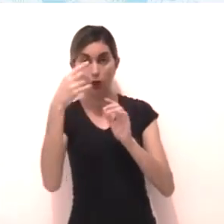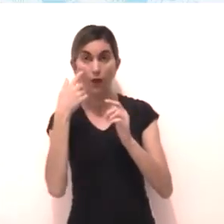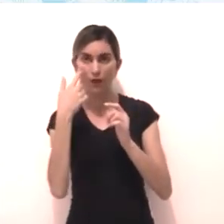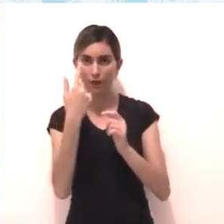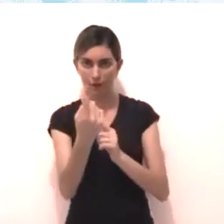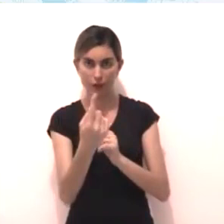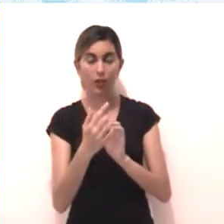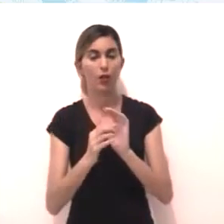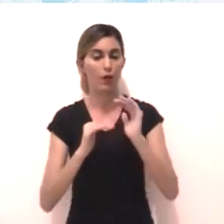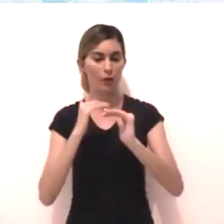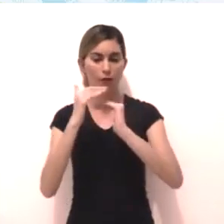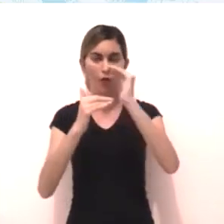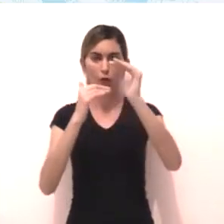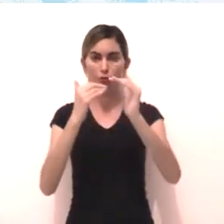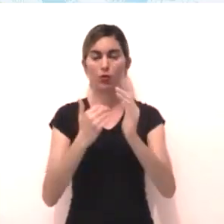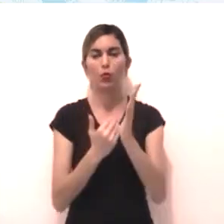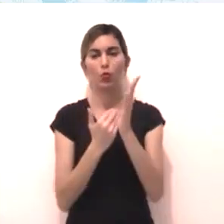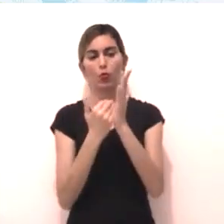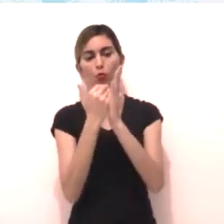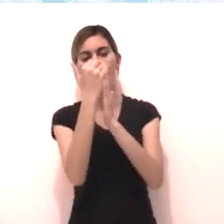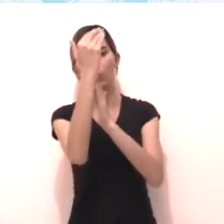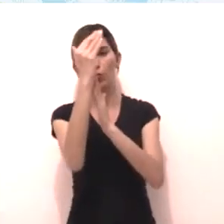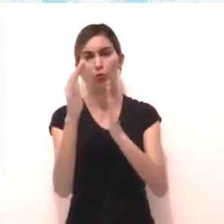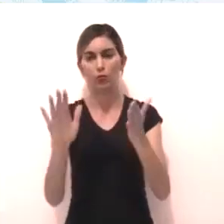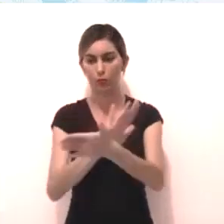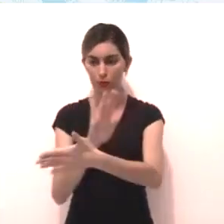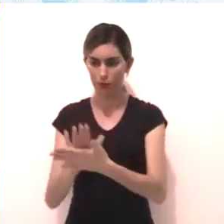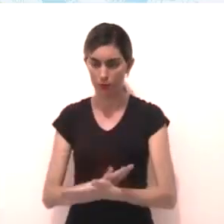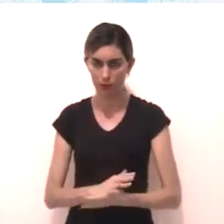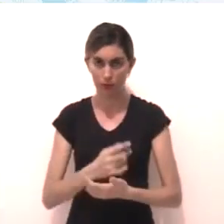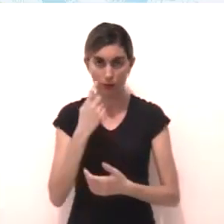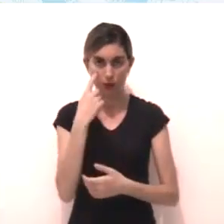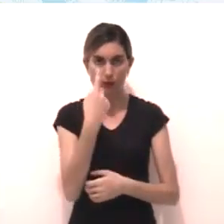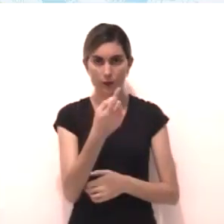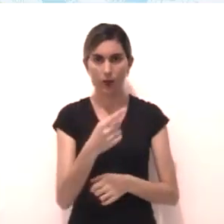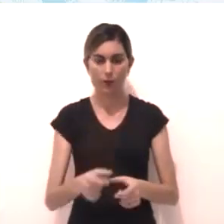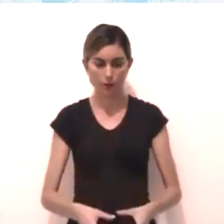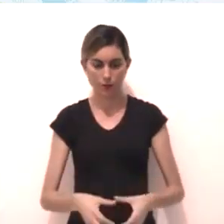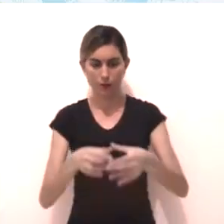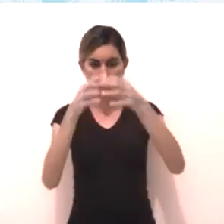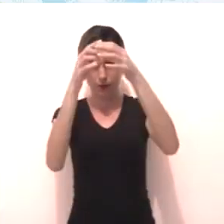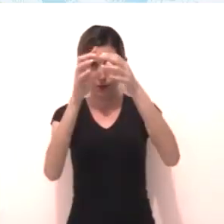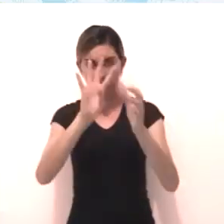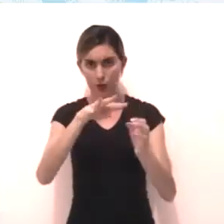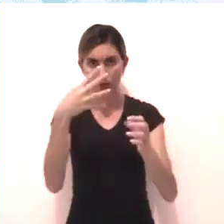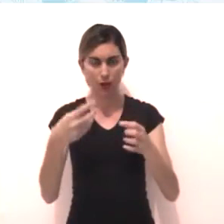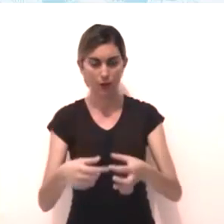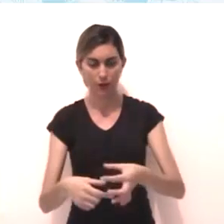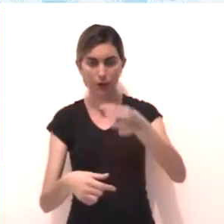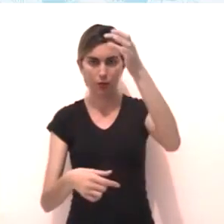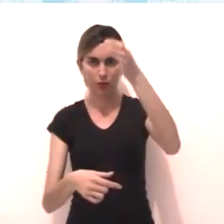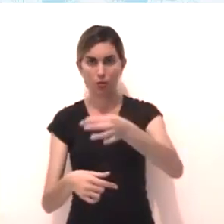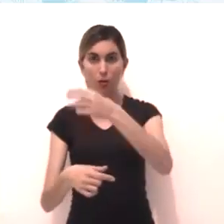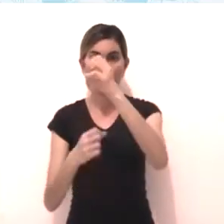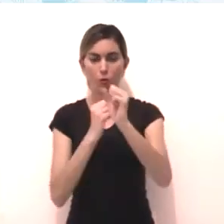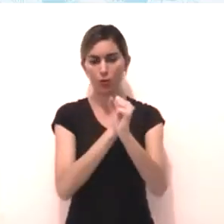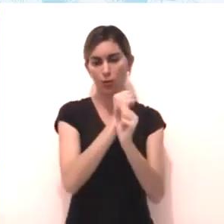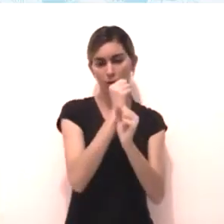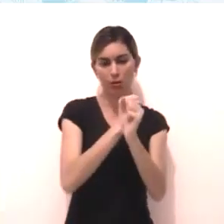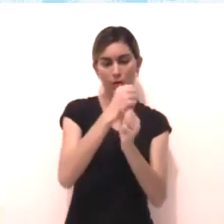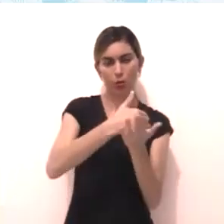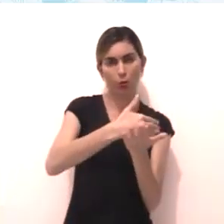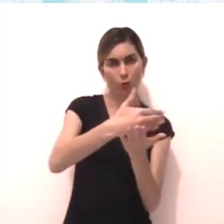esse gráfico para a gente ver a evolução do desmatamento. Então, nesse gráfico de coluna, nós podemos observar os